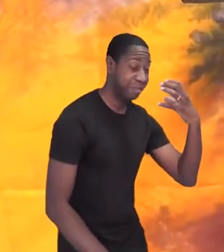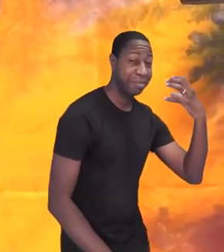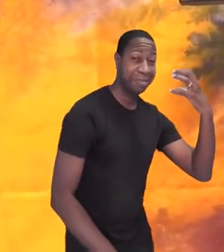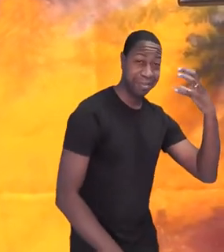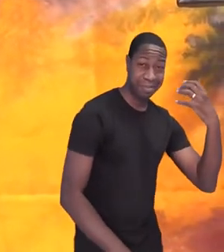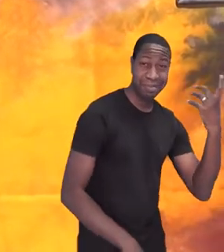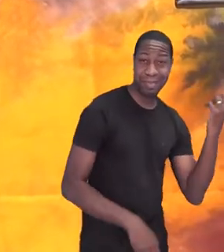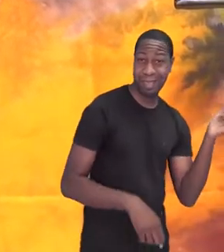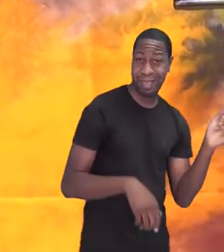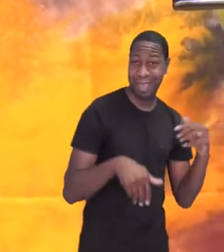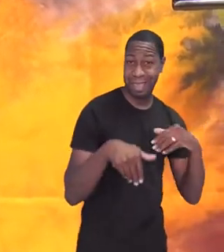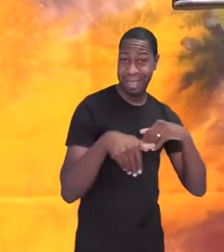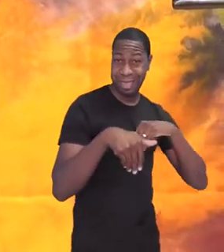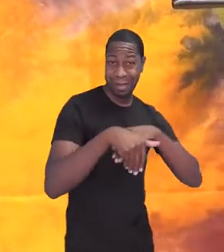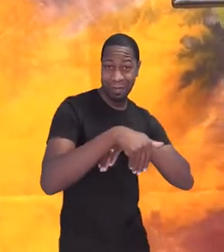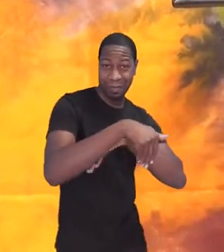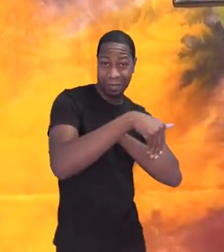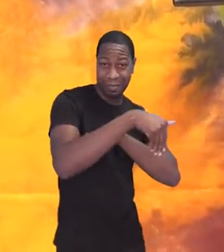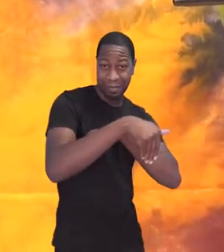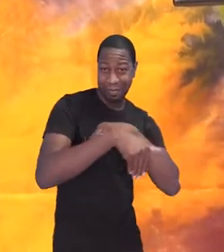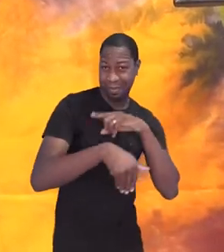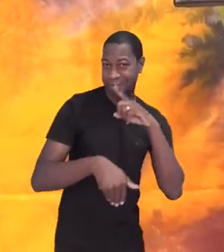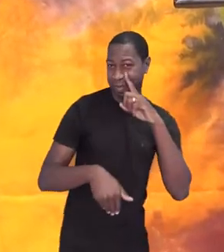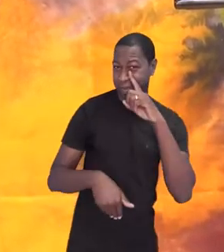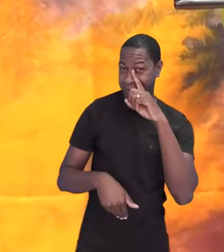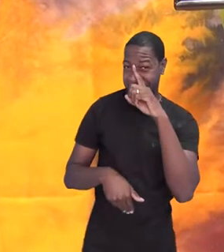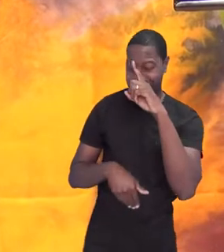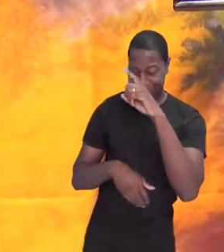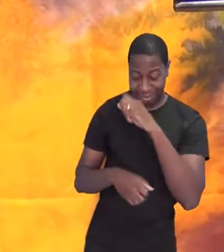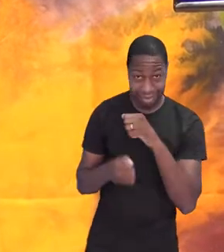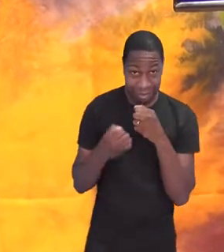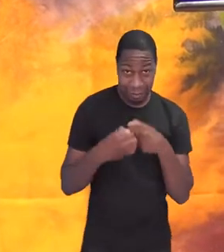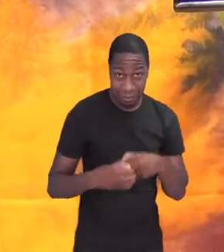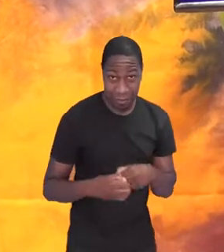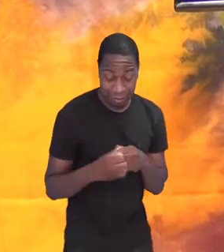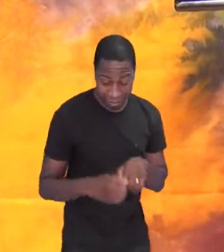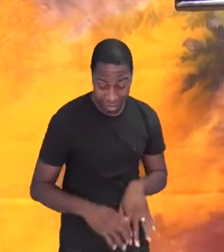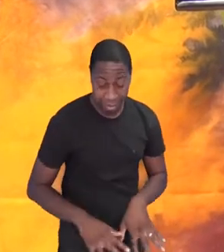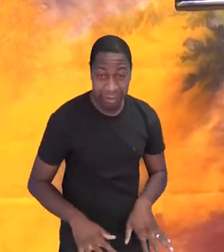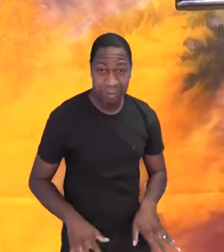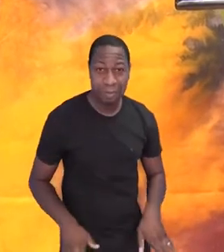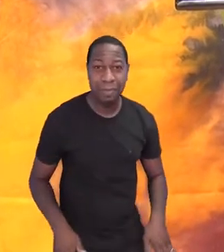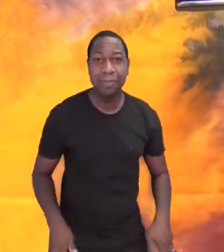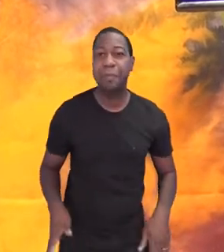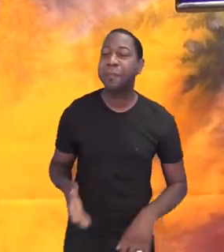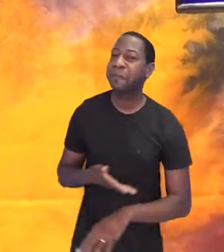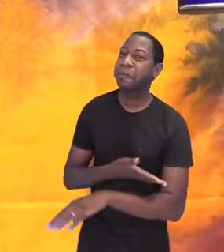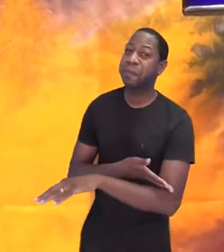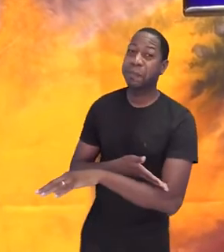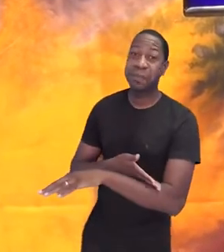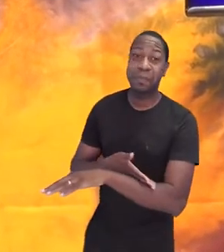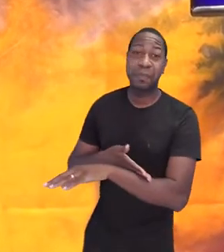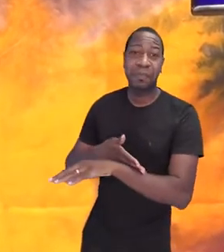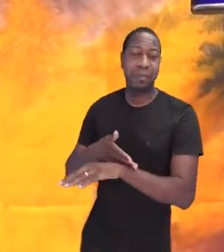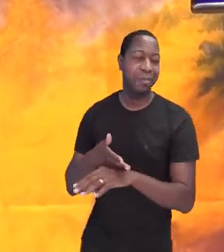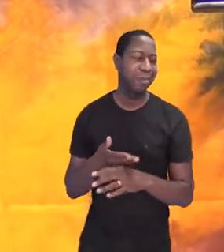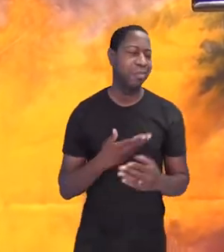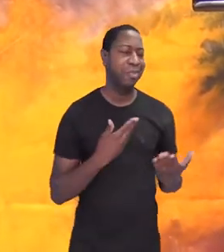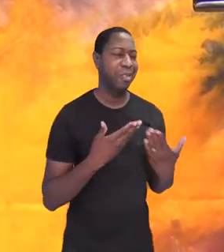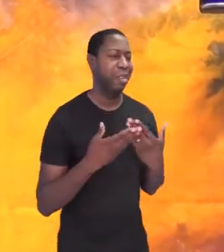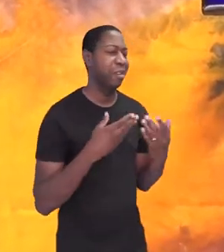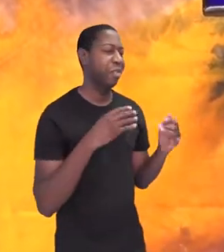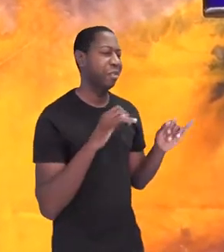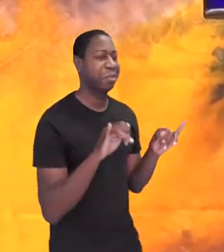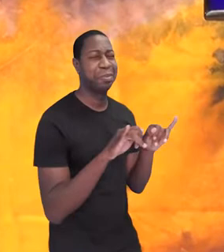vão explorando perigos, vestida de seda, roupa branca é de murim,